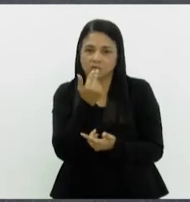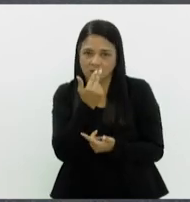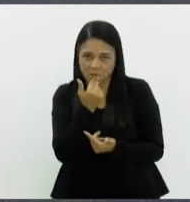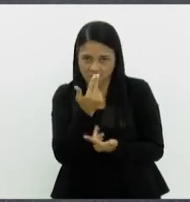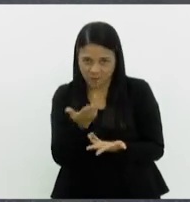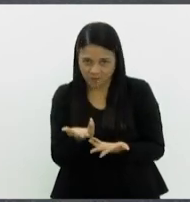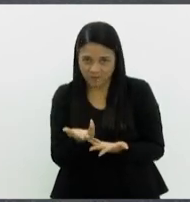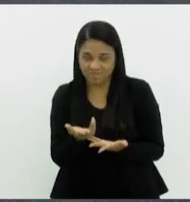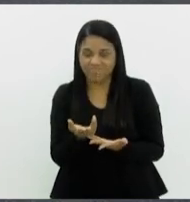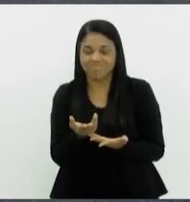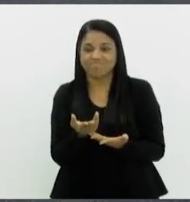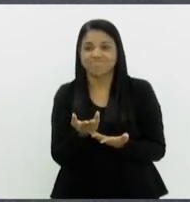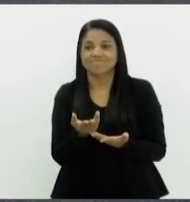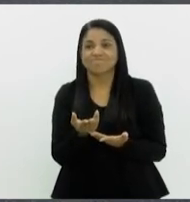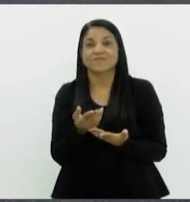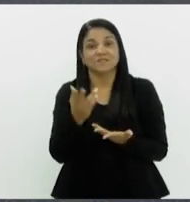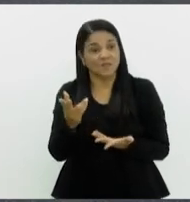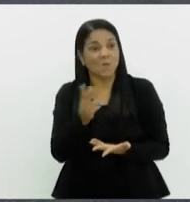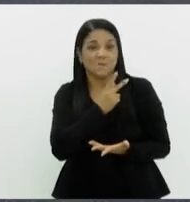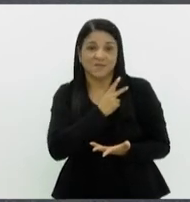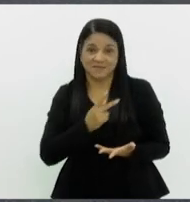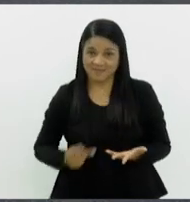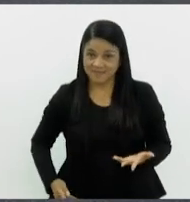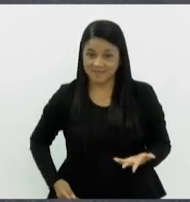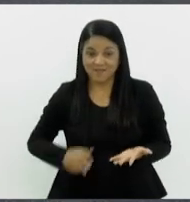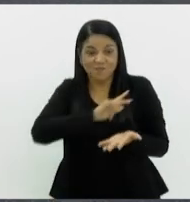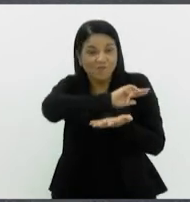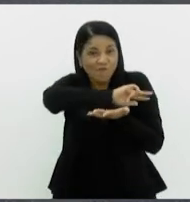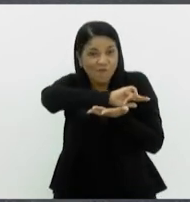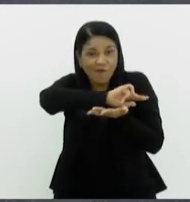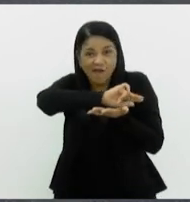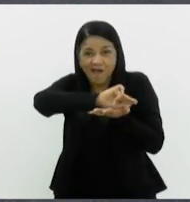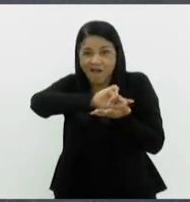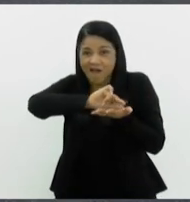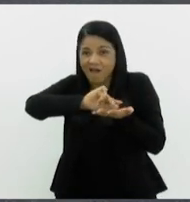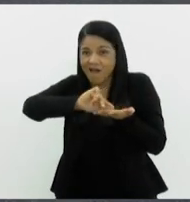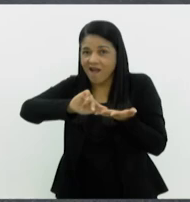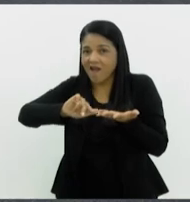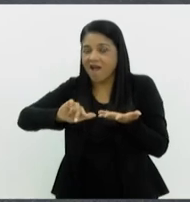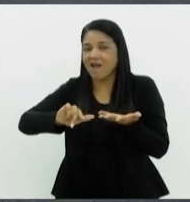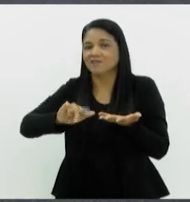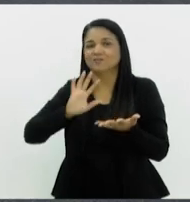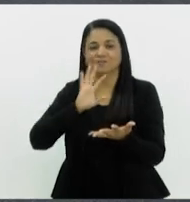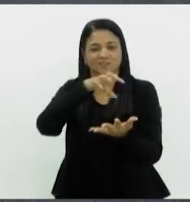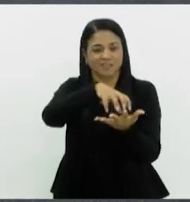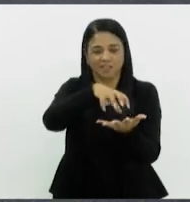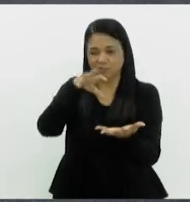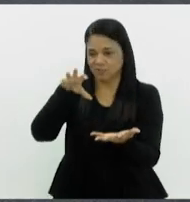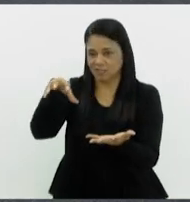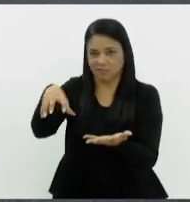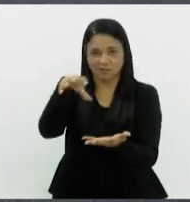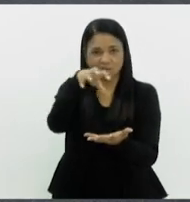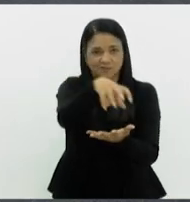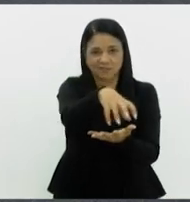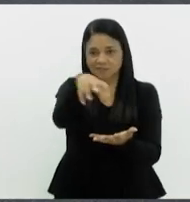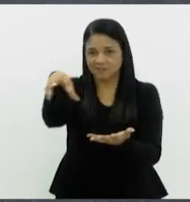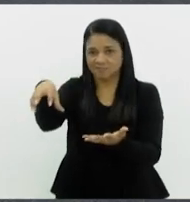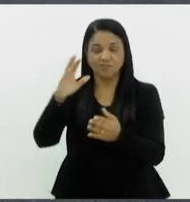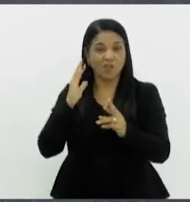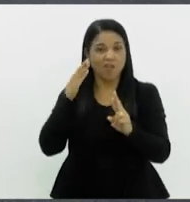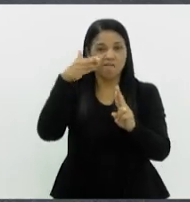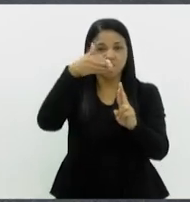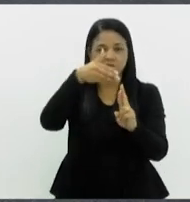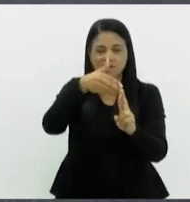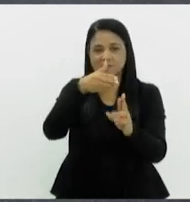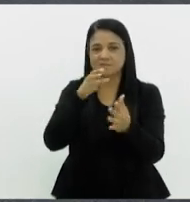veja, tia Ju, nossa querida presidenta, que nós temos, apesar de ter muitos centros importantes de referência